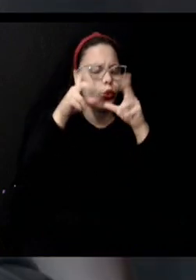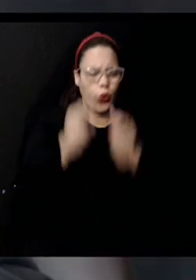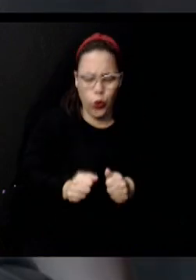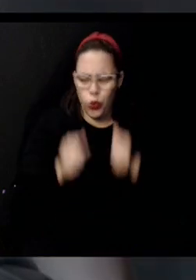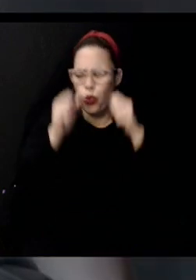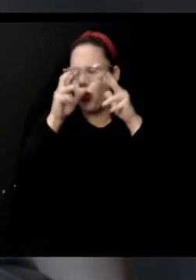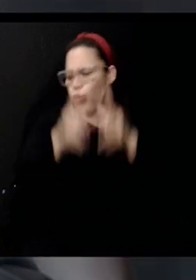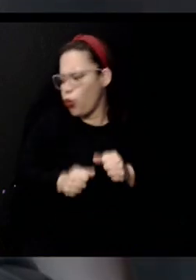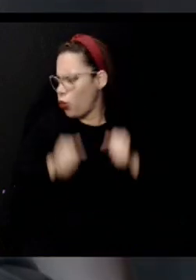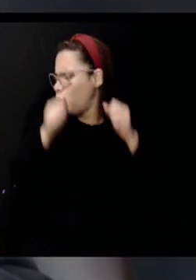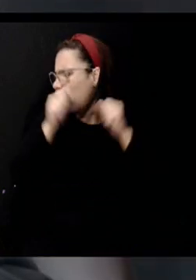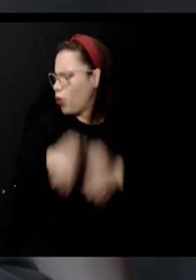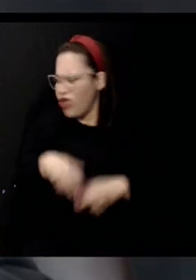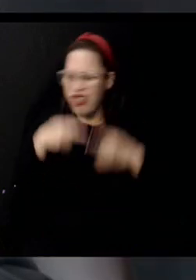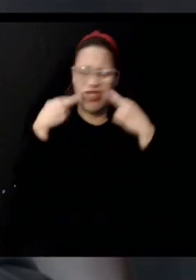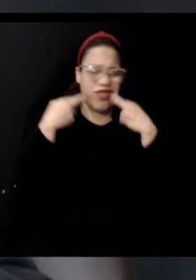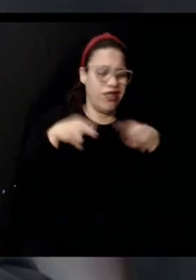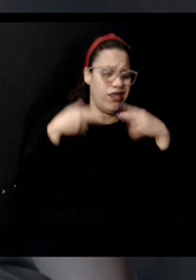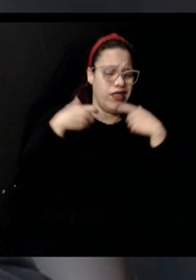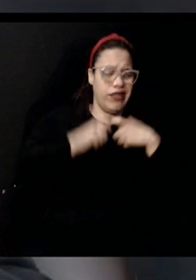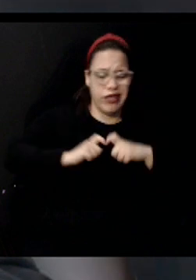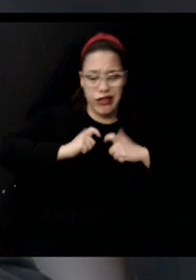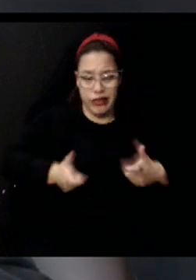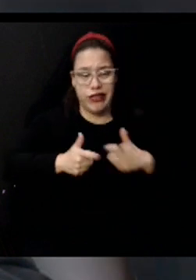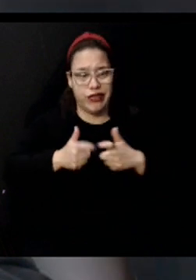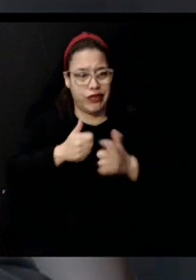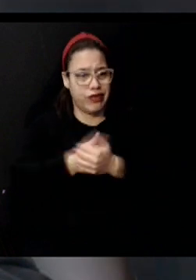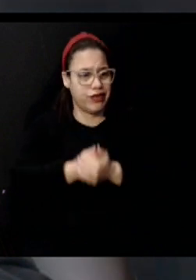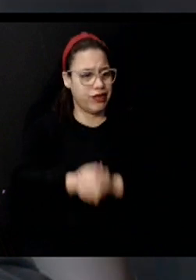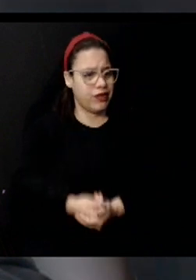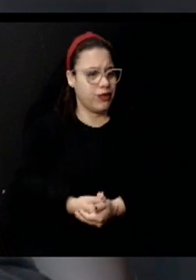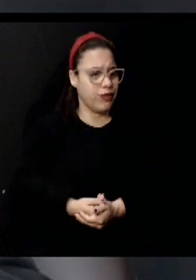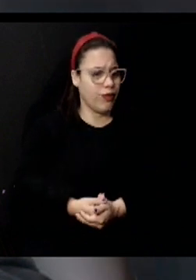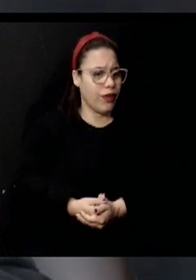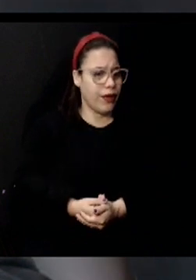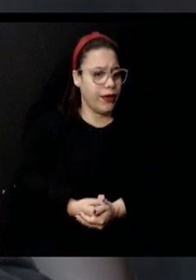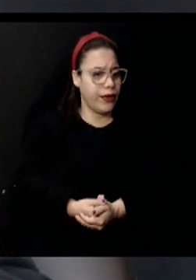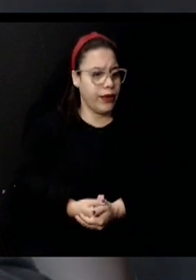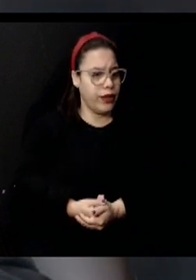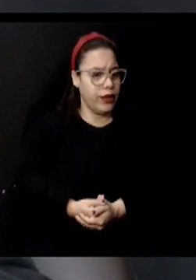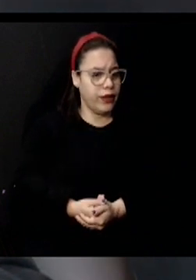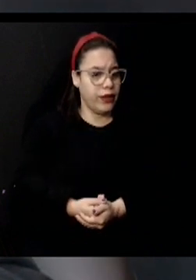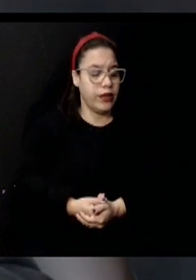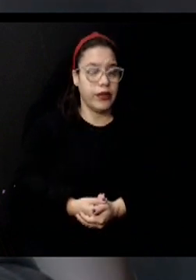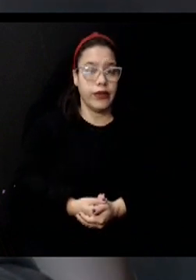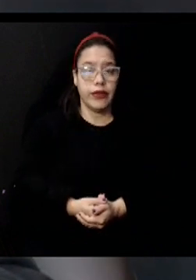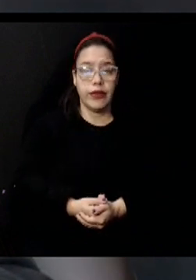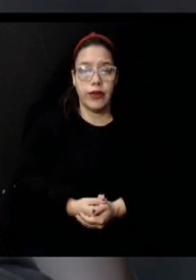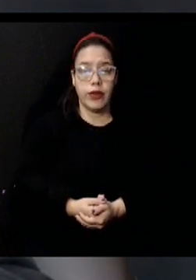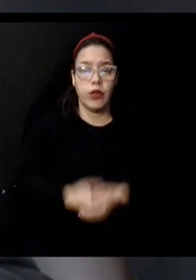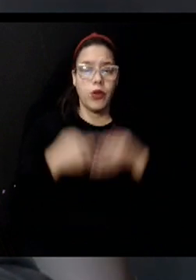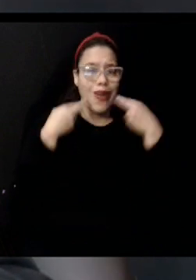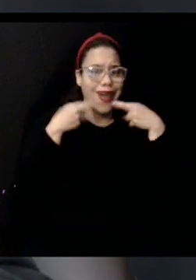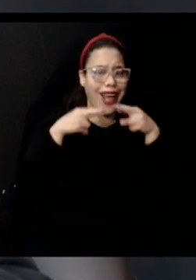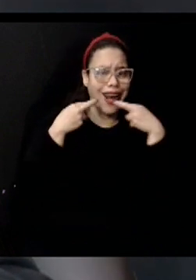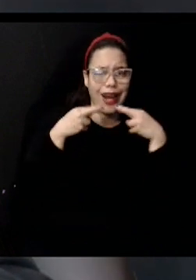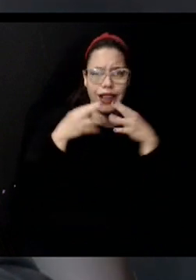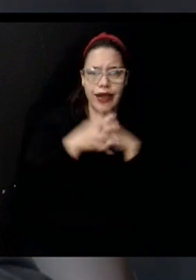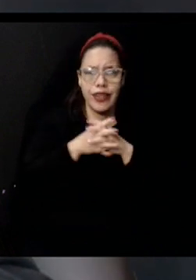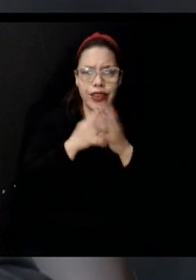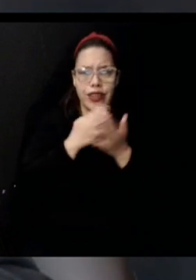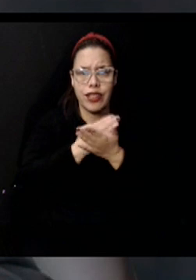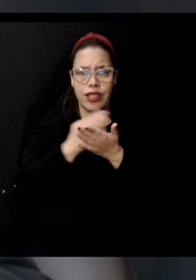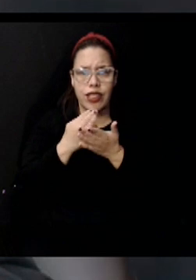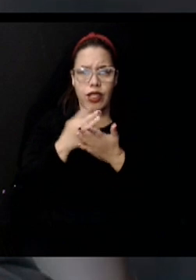tá que a gente ainda coloca assim, né, que ela é pessimista, tudo tá ruim, Uhum. tudo reclamando, ela começa a ficar